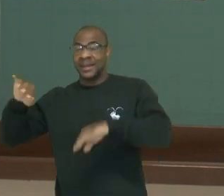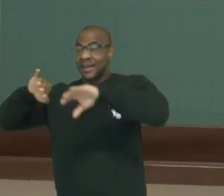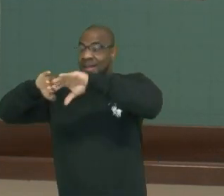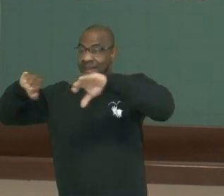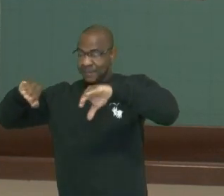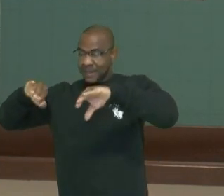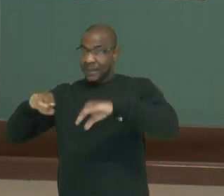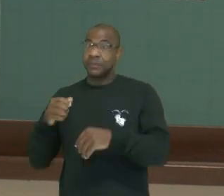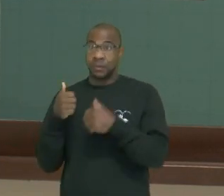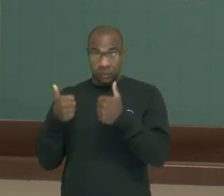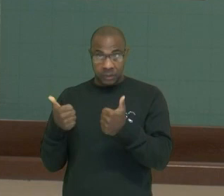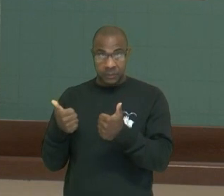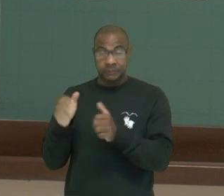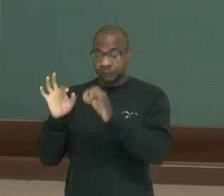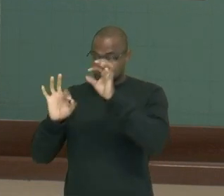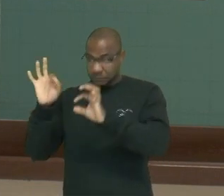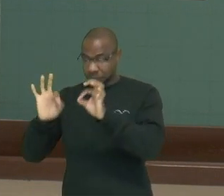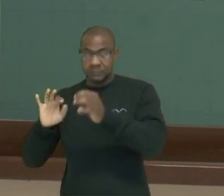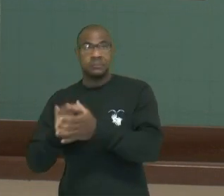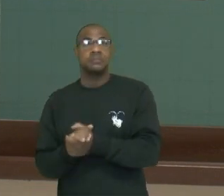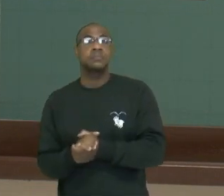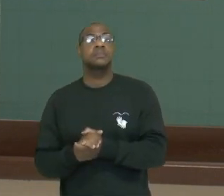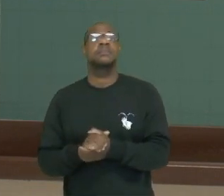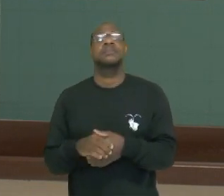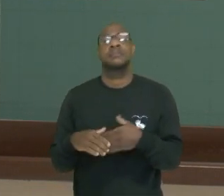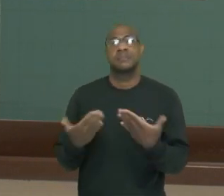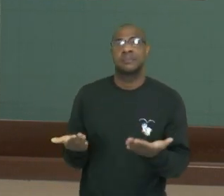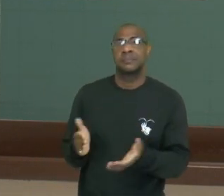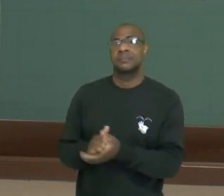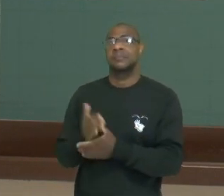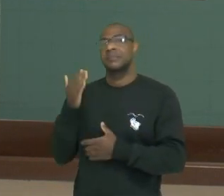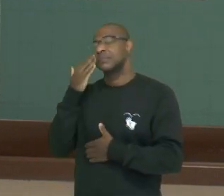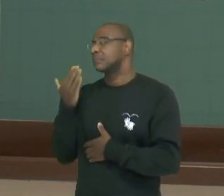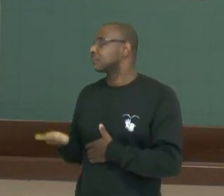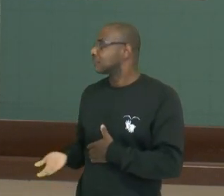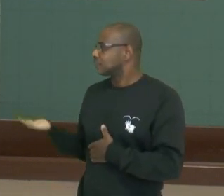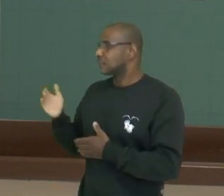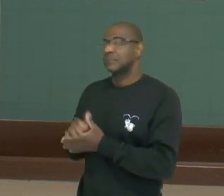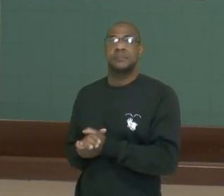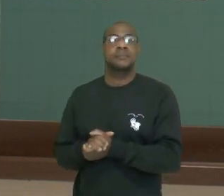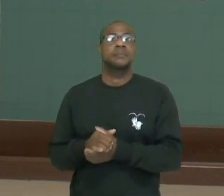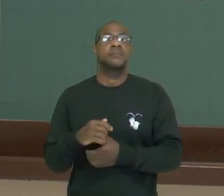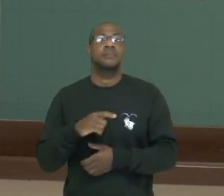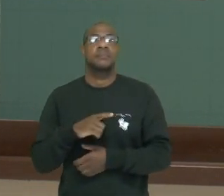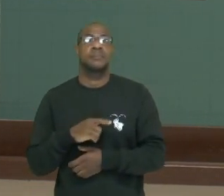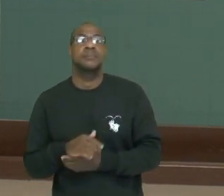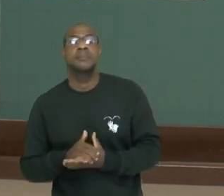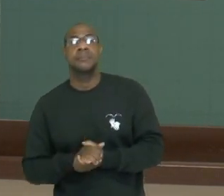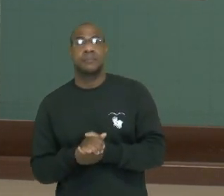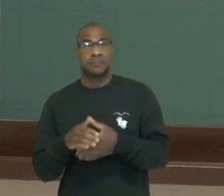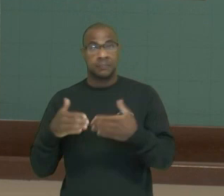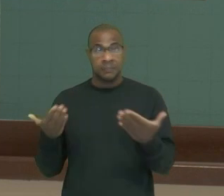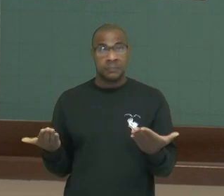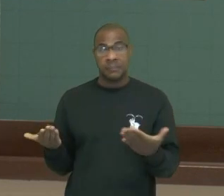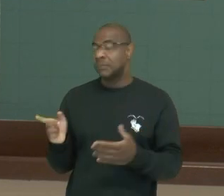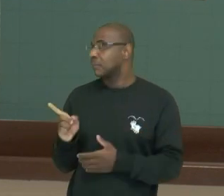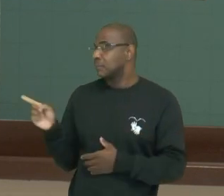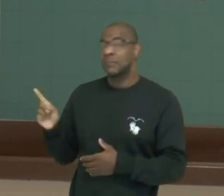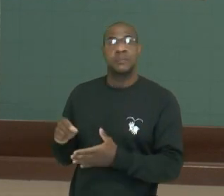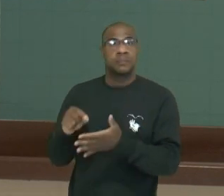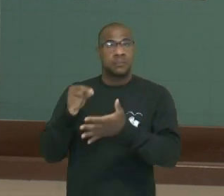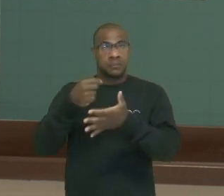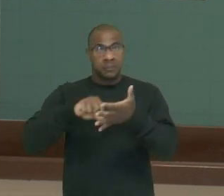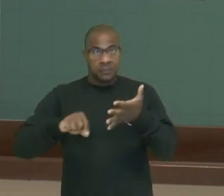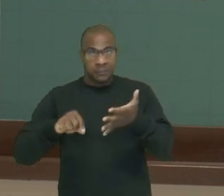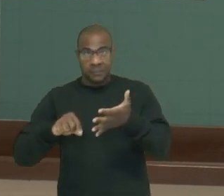ser separado. Na verdade, se ele tivesse até no começo, também seria separado. Só não teria o nosso acento. Então, corrigido, o